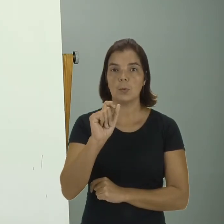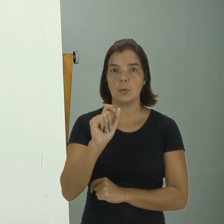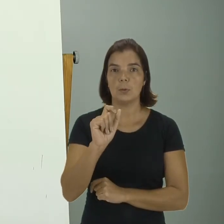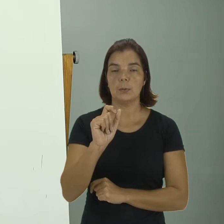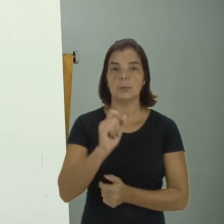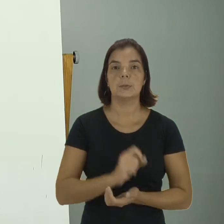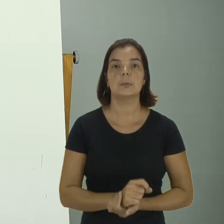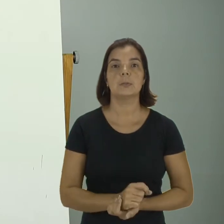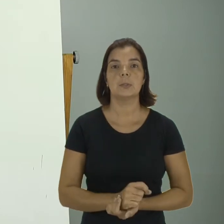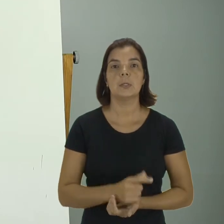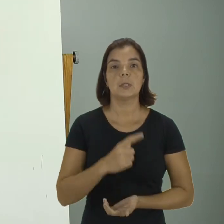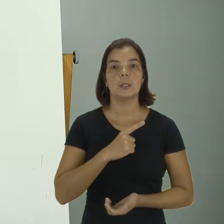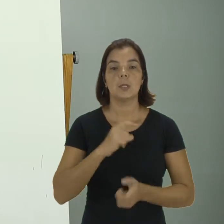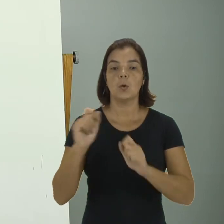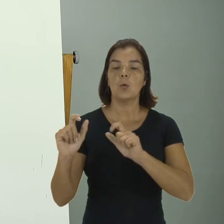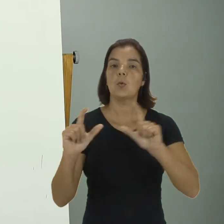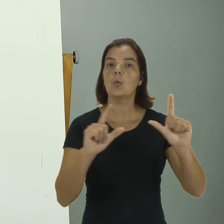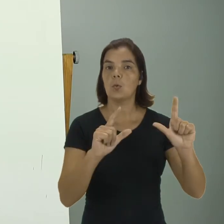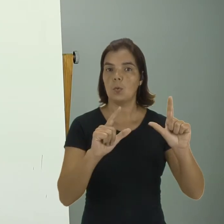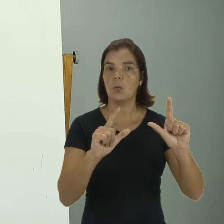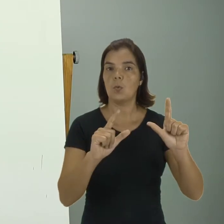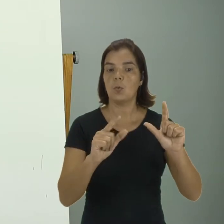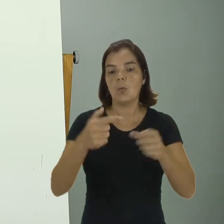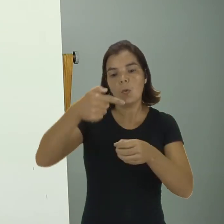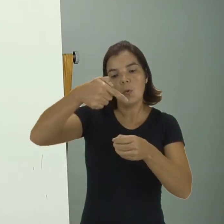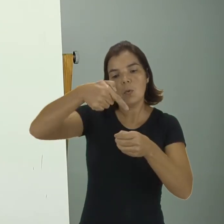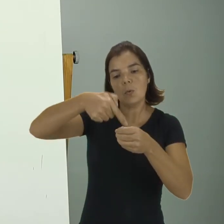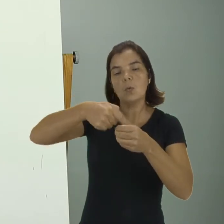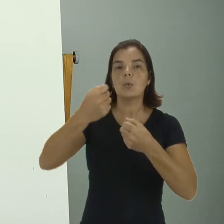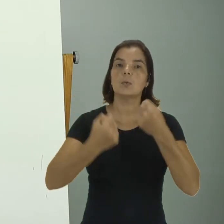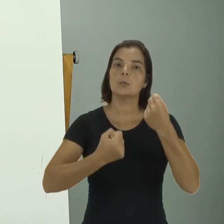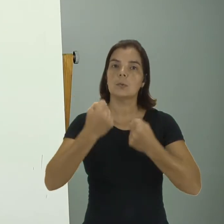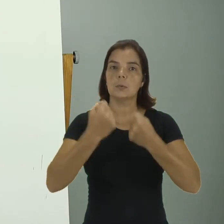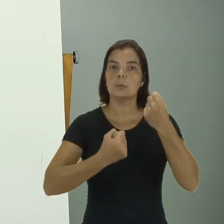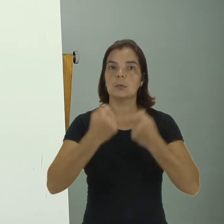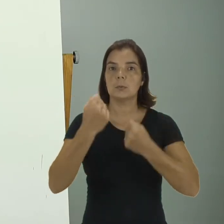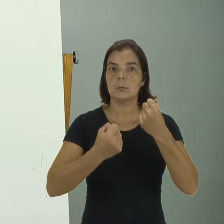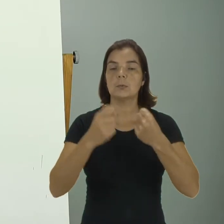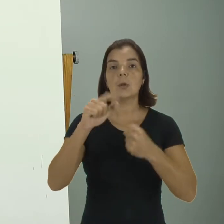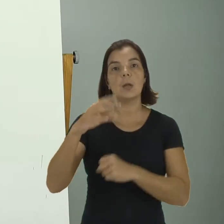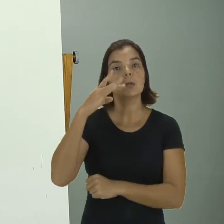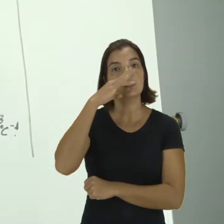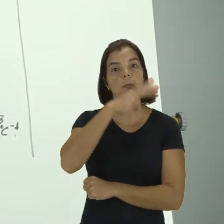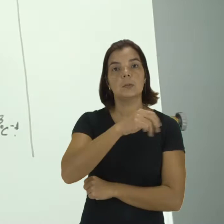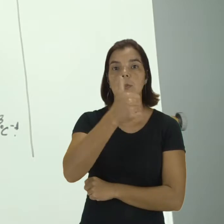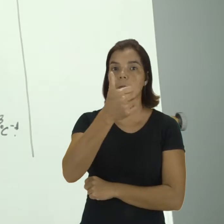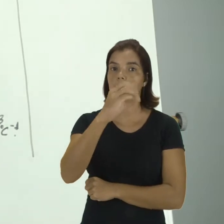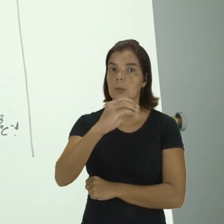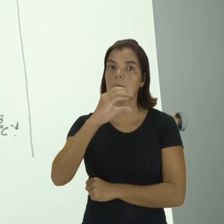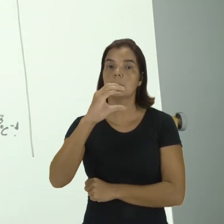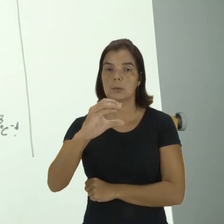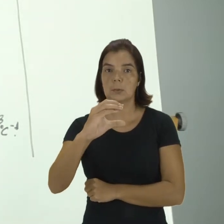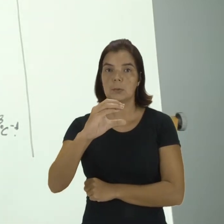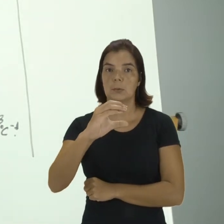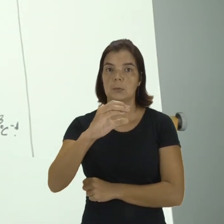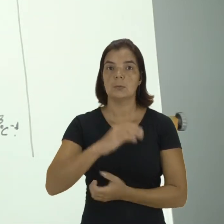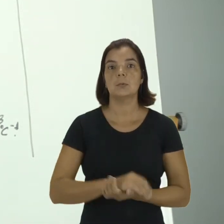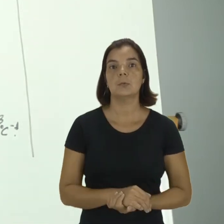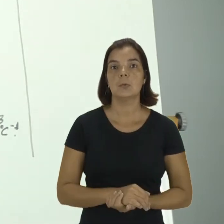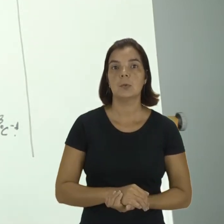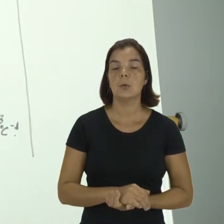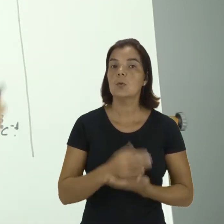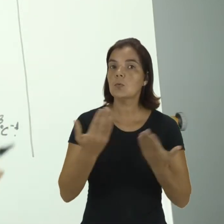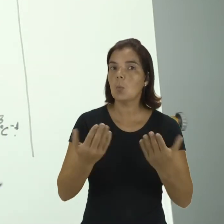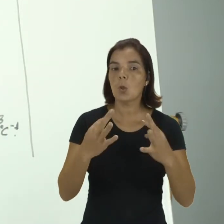ela colocou o combustível no seu veículo, a temperatura era de 10 graus Celsius. E como